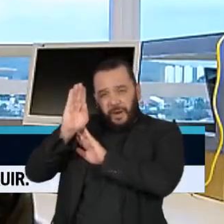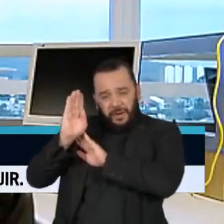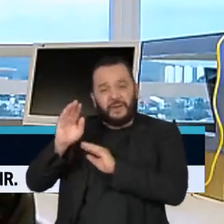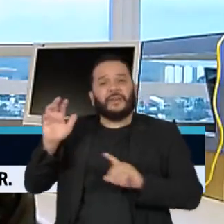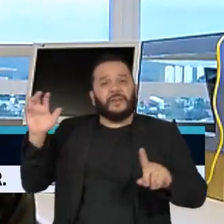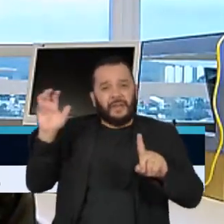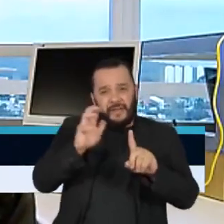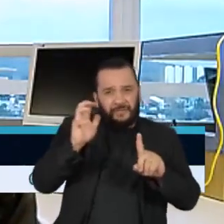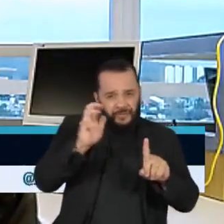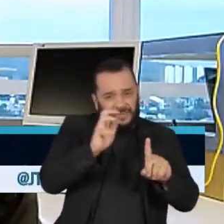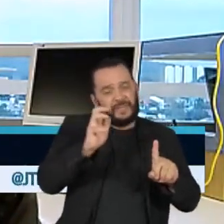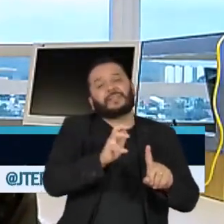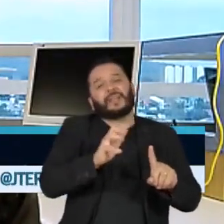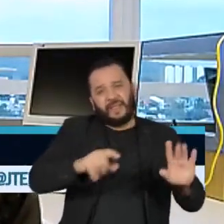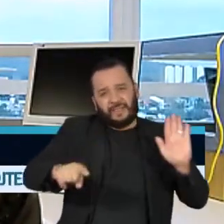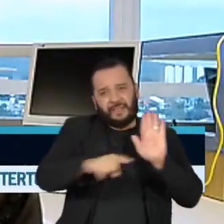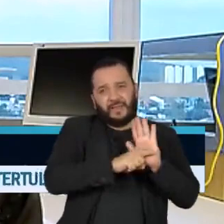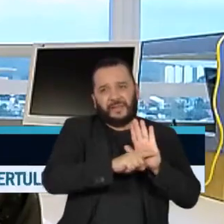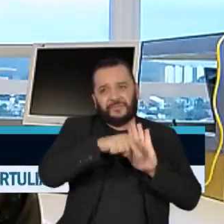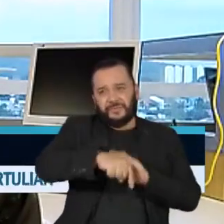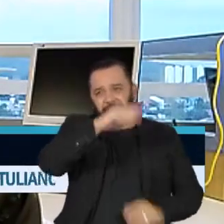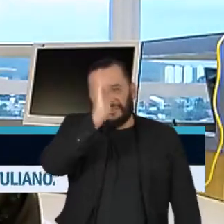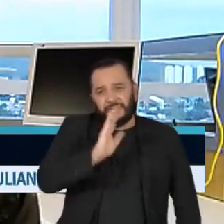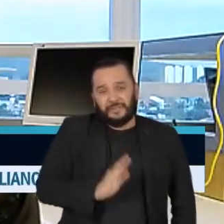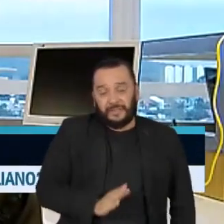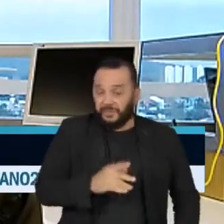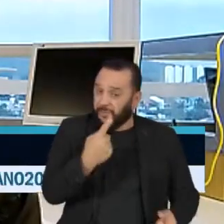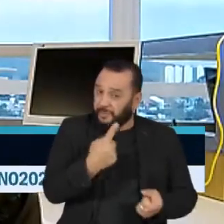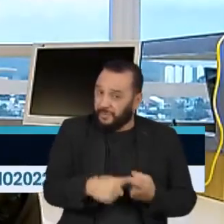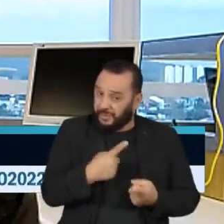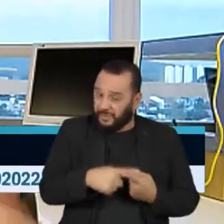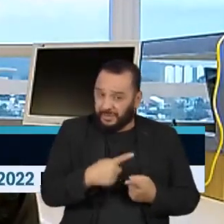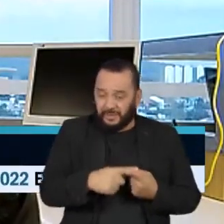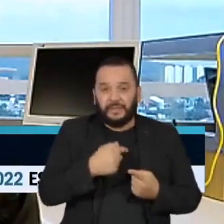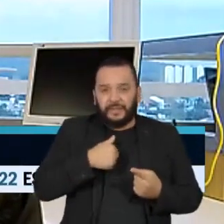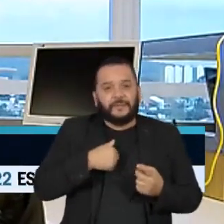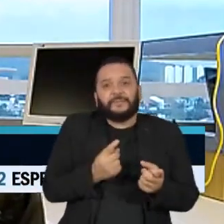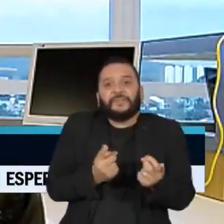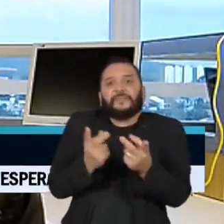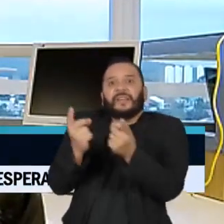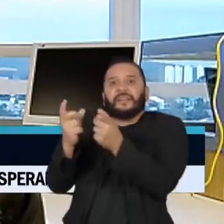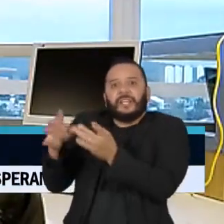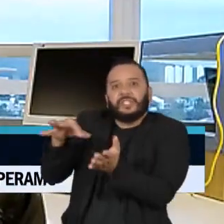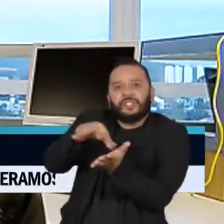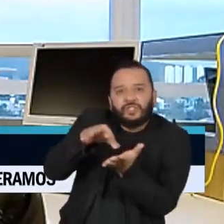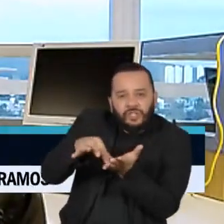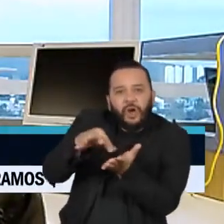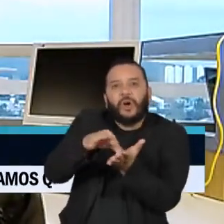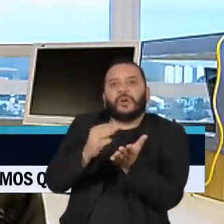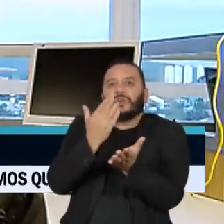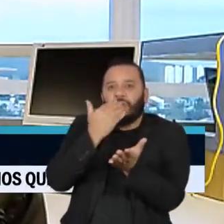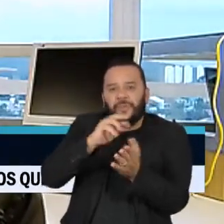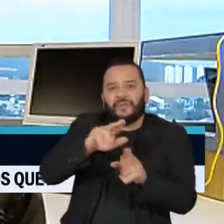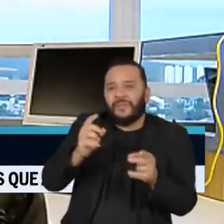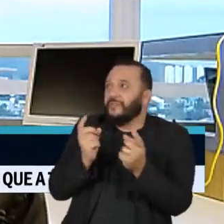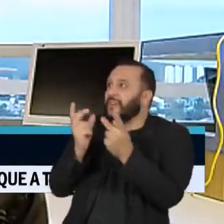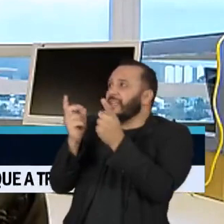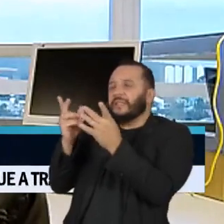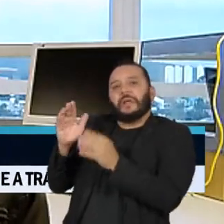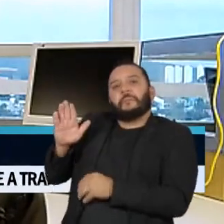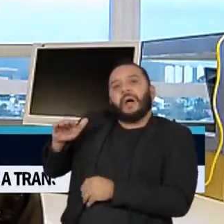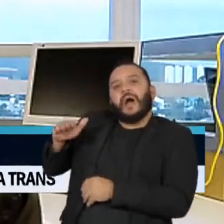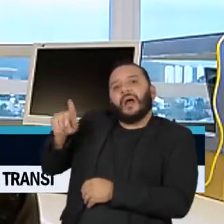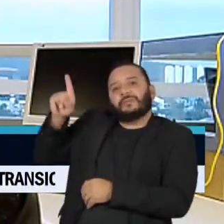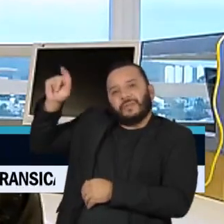impacto negativo para o Brasil, porque nós vamos ter uma queda dos preços de commodities, o que pode, por um lado, compensar a desvalorização do